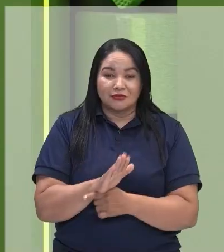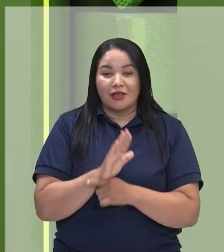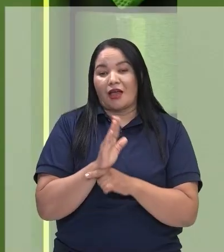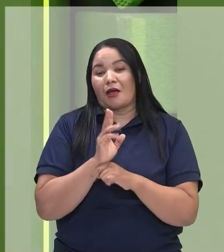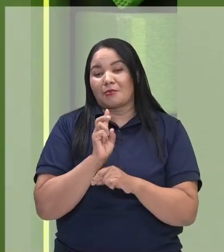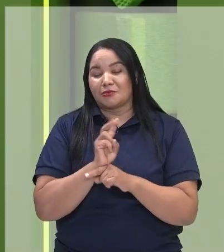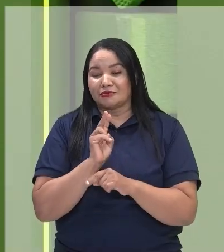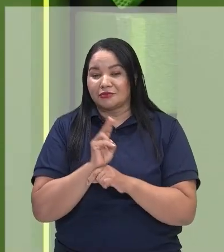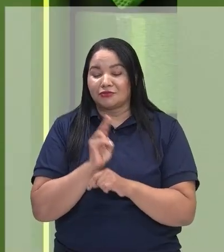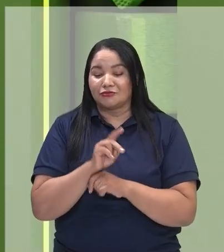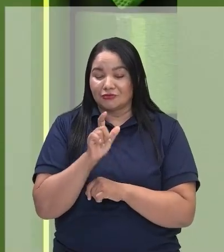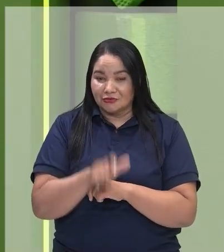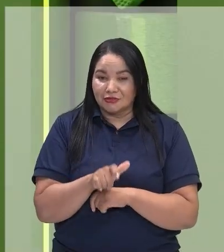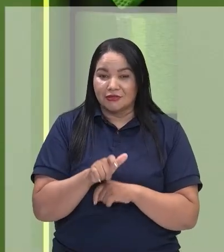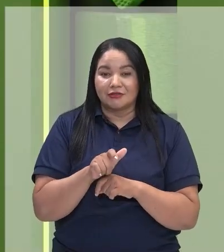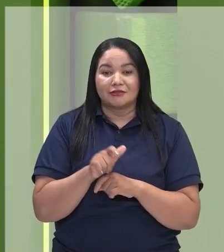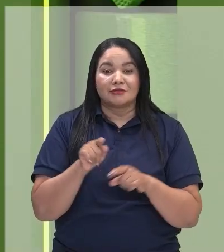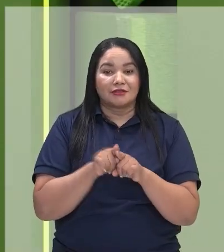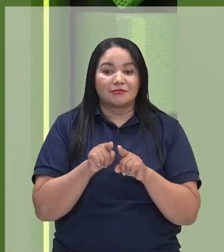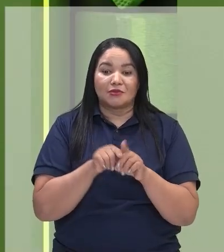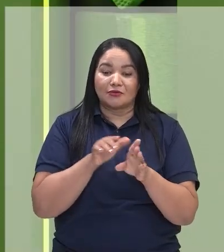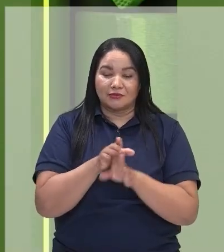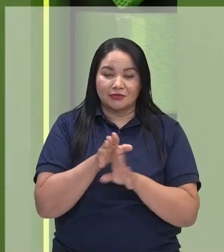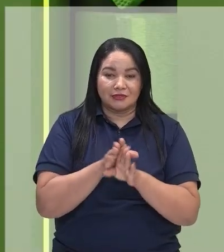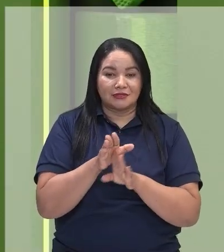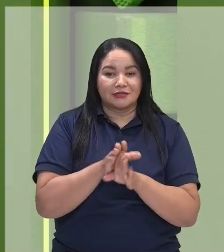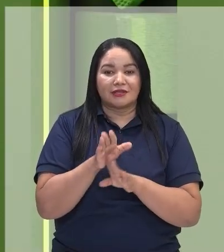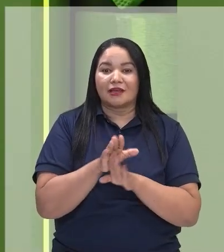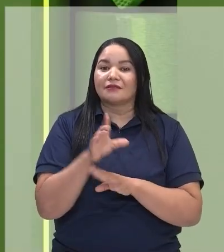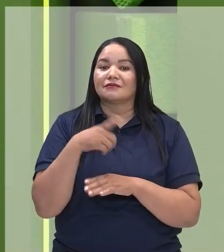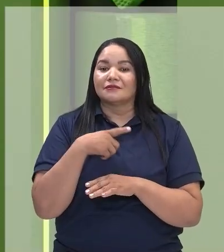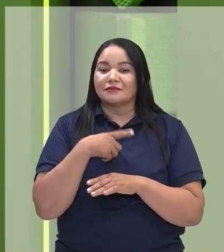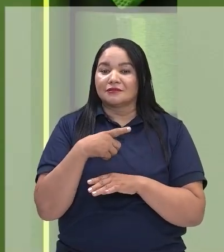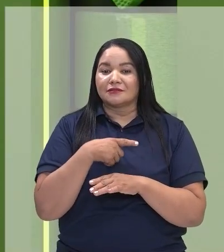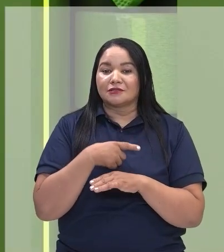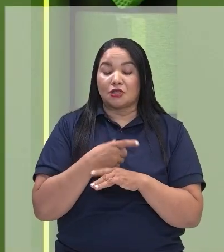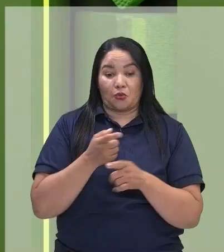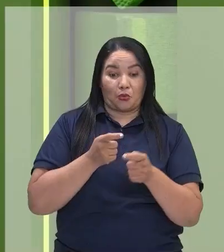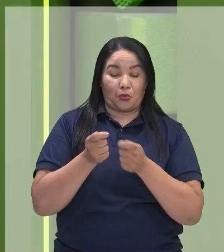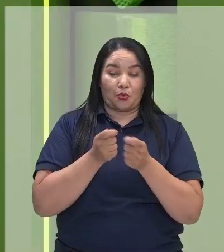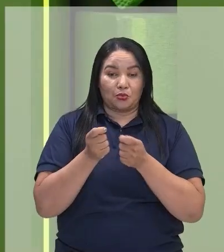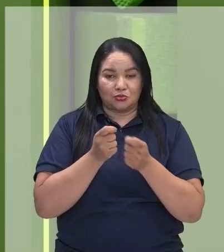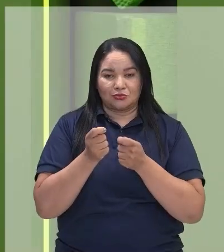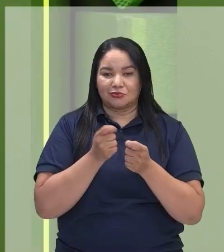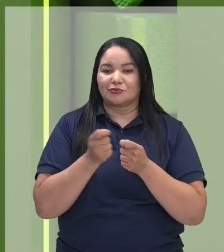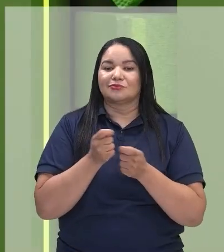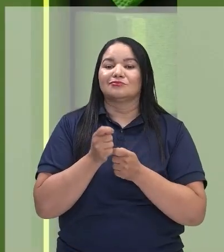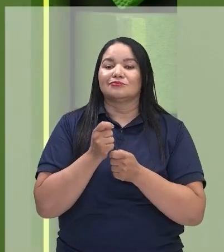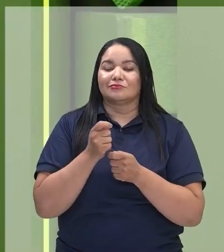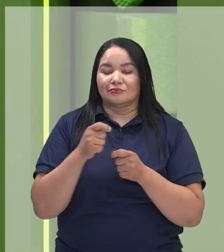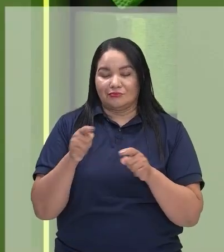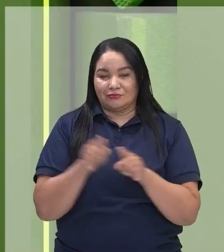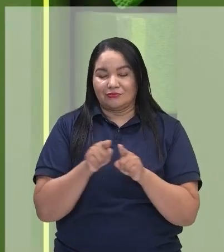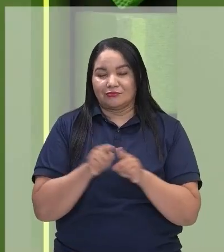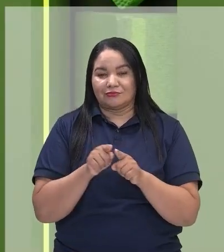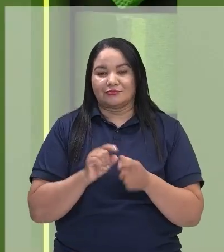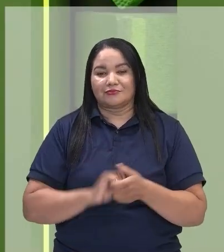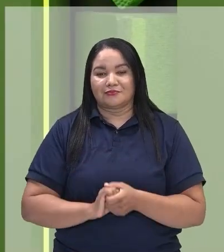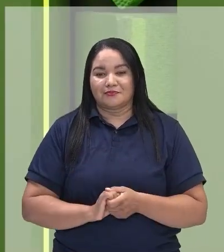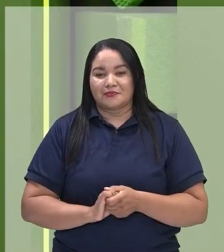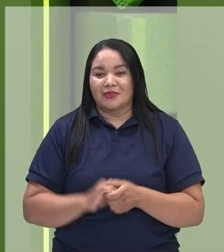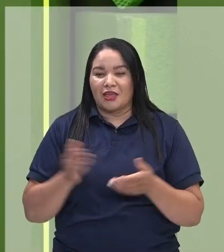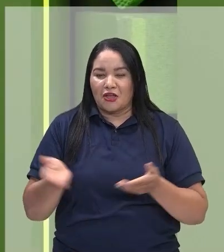esse indivíduo e também orientar, né, de que existe uma maneira de controlar as emoções, né? Bom, a gente